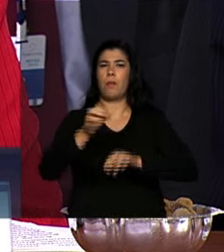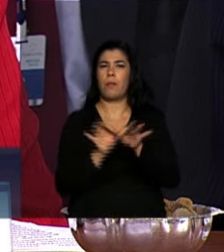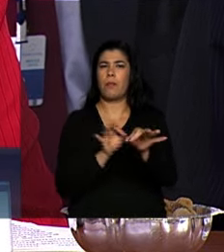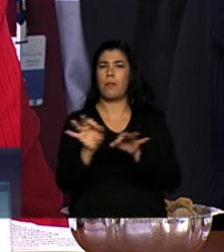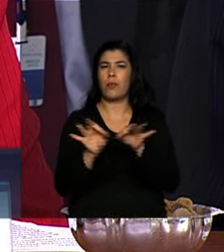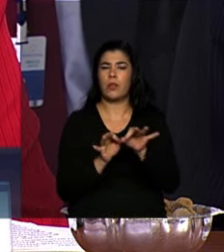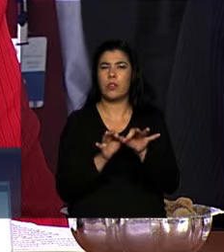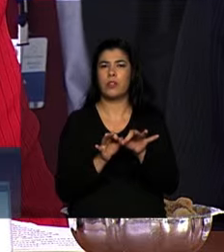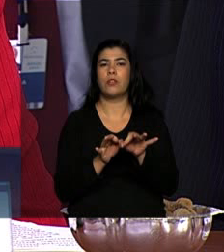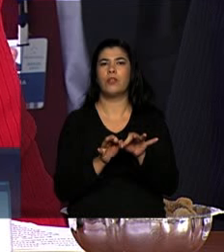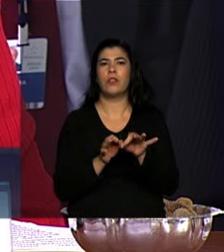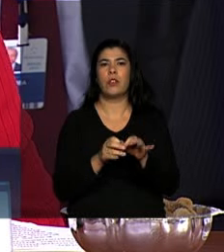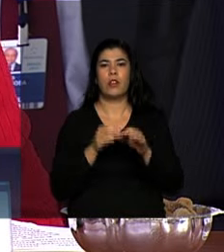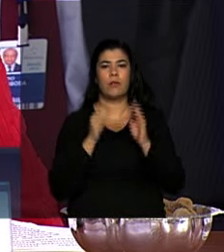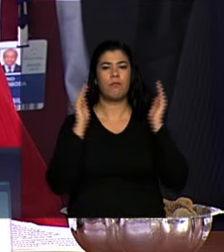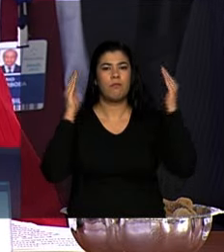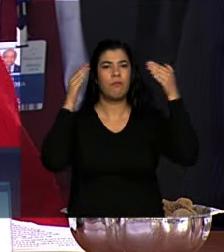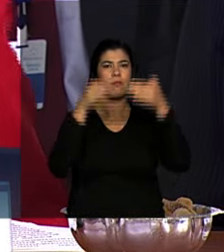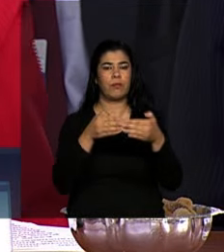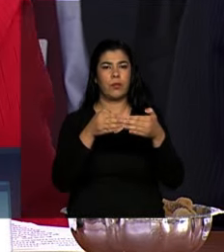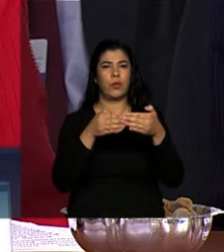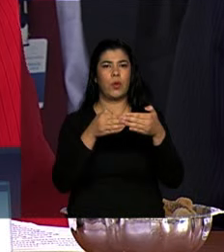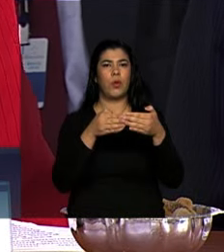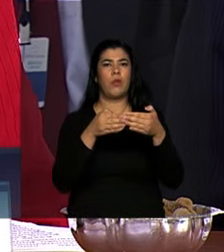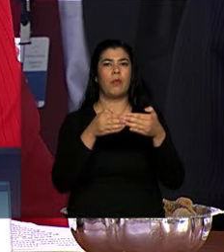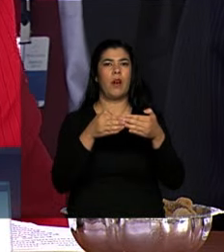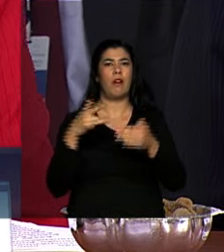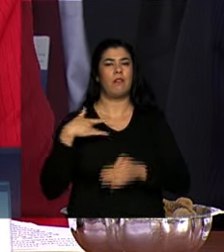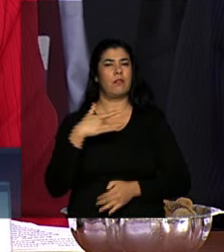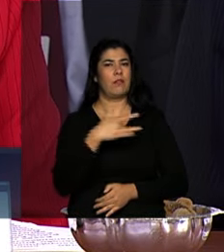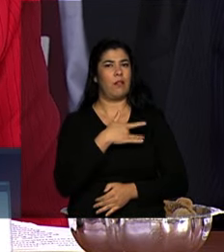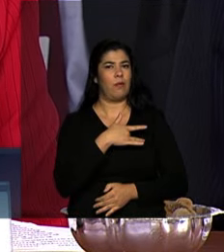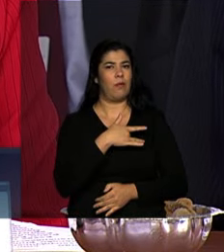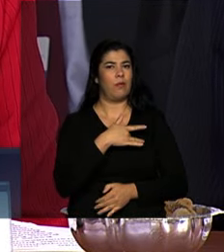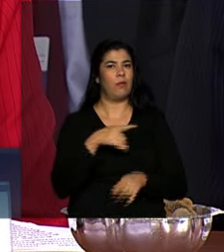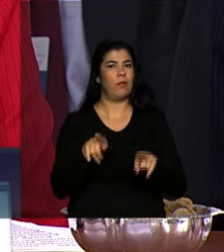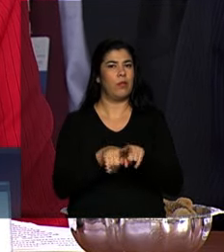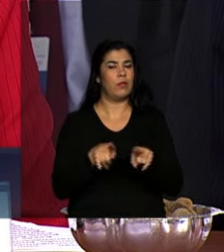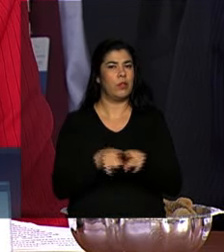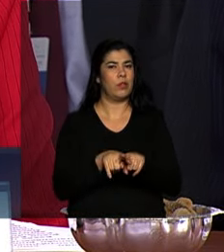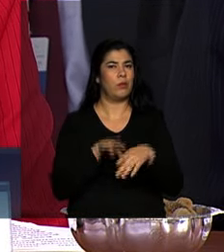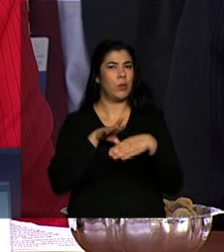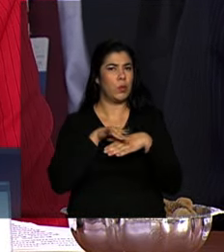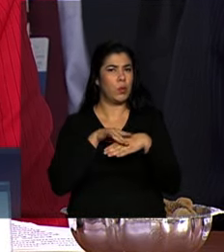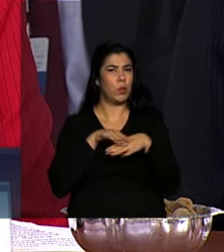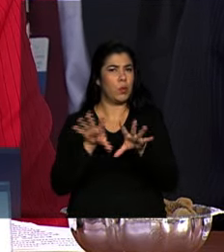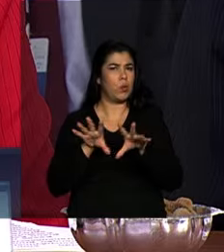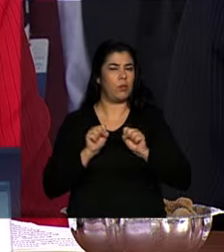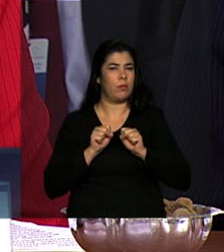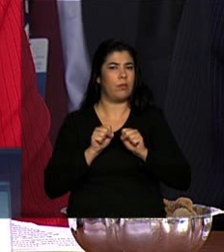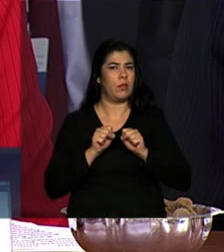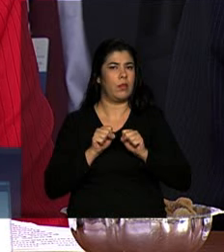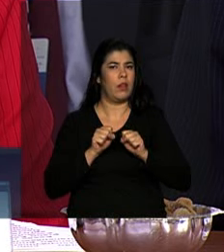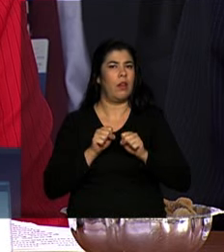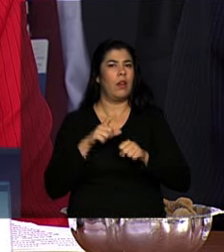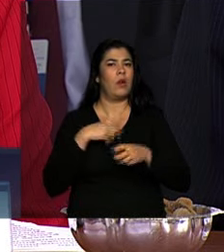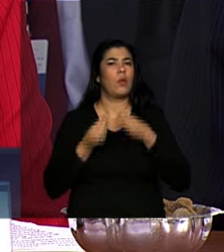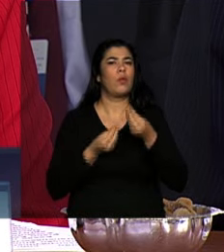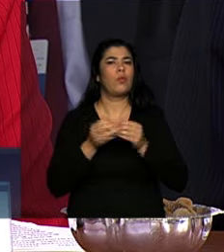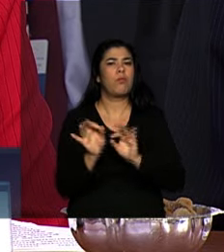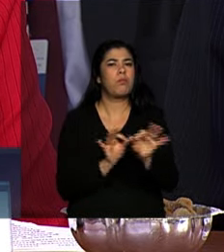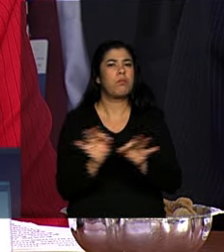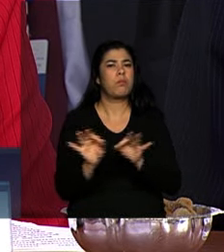primária à saúde e doenças transmissíveis. Essas realizações, em linha com o